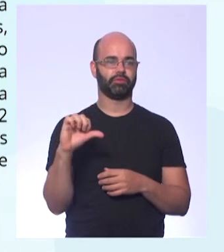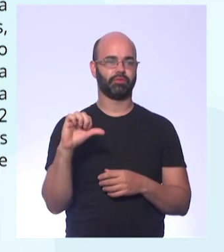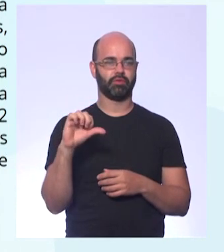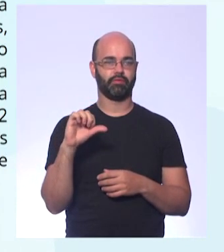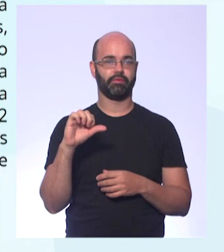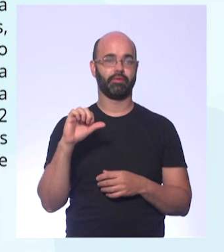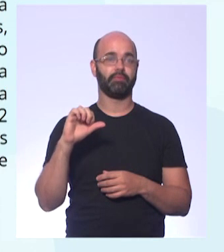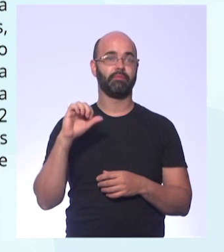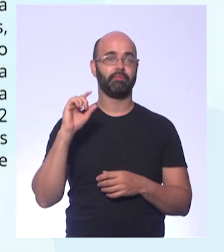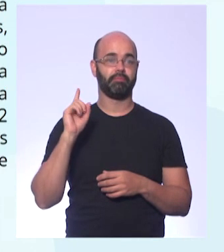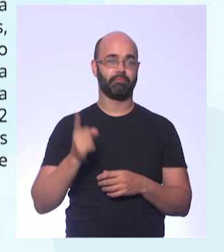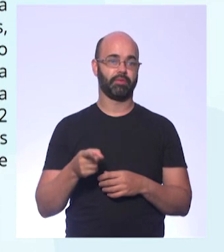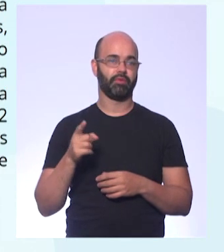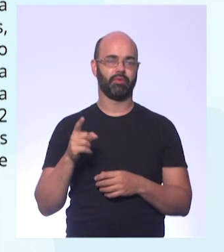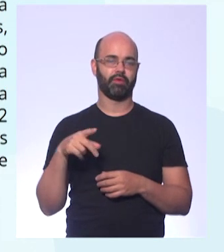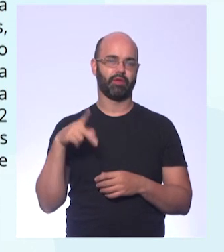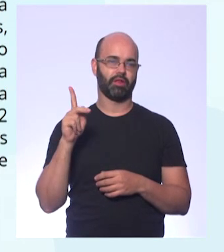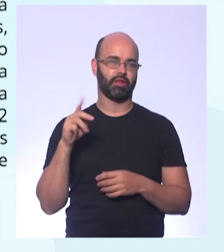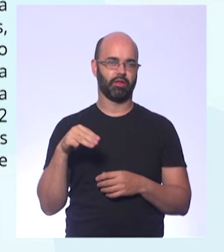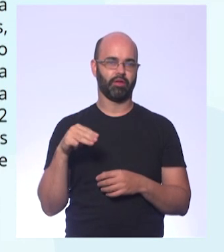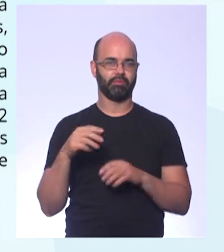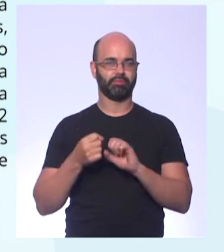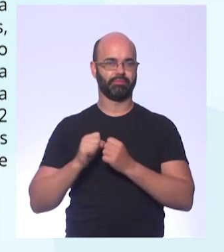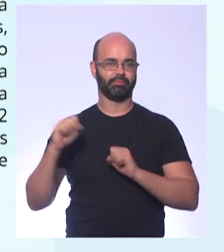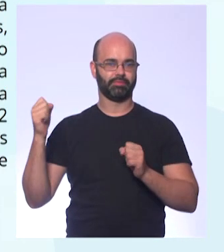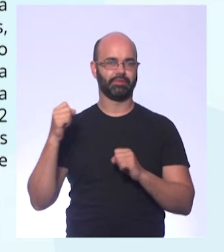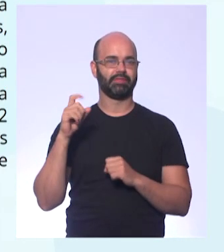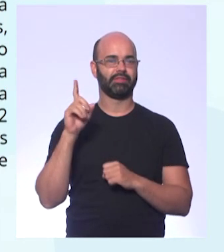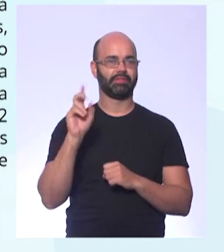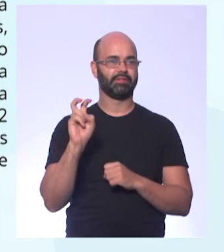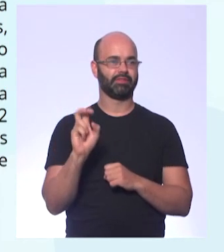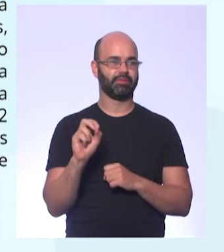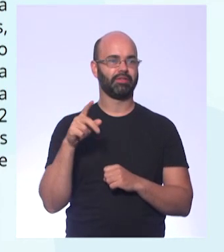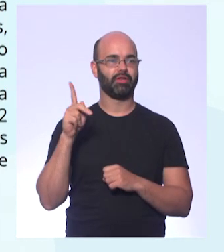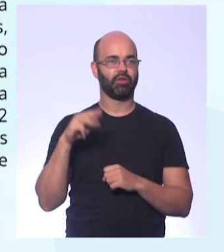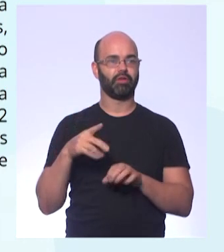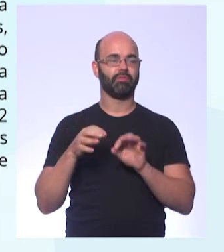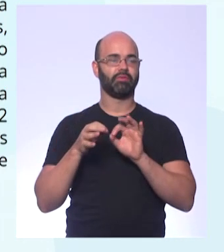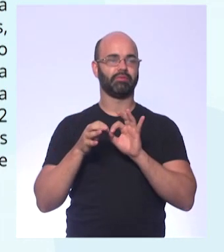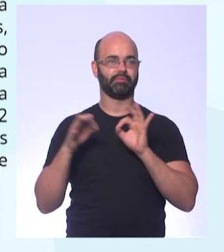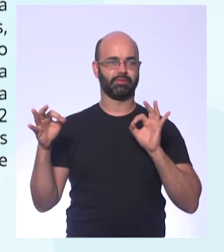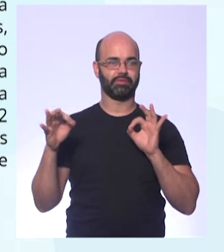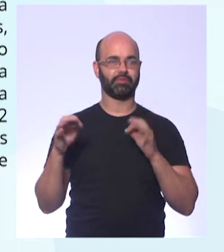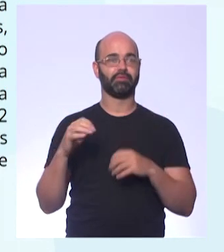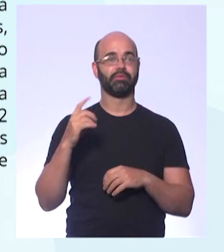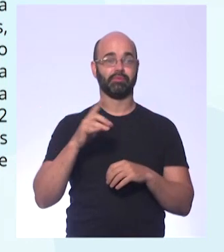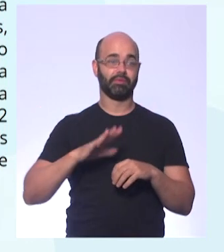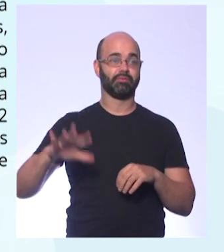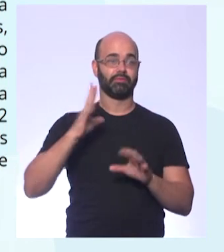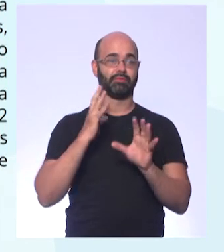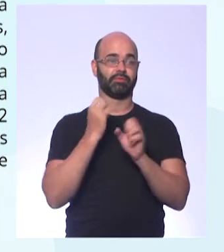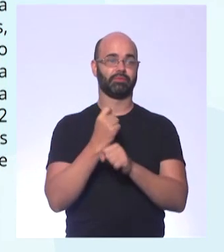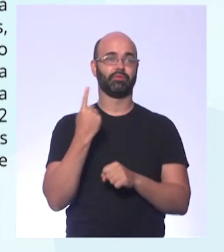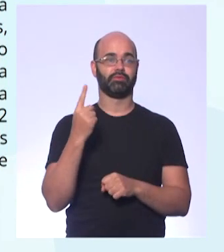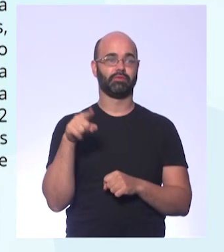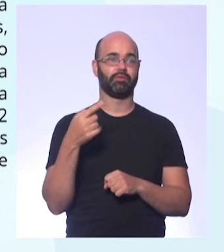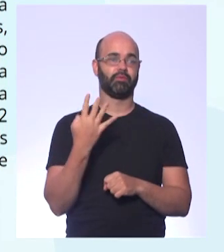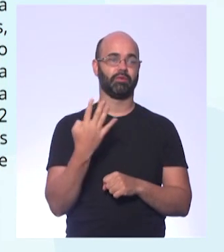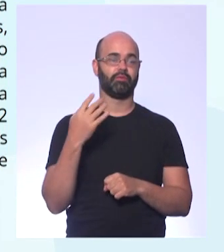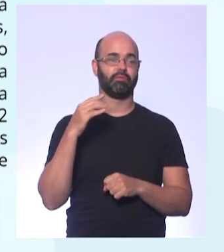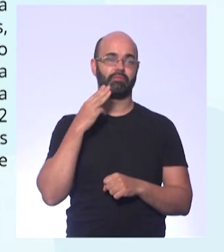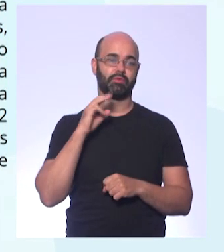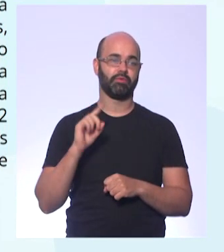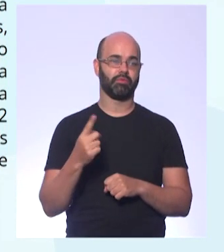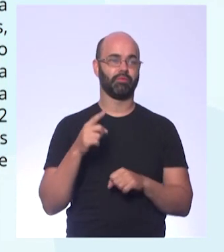de comprimento, 150 quilômetros de largura, e área total de 1,4 milhões de quilômetros quadrados, o